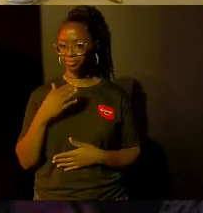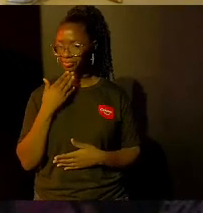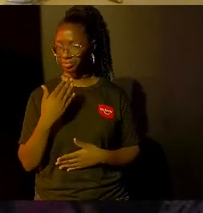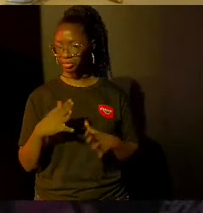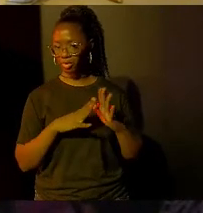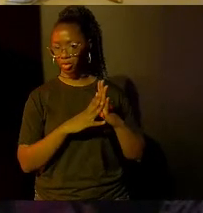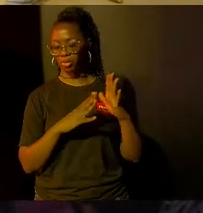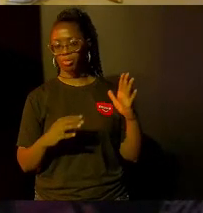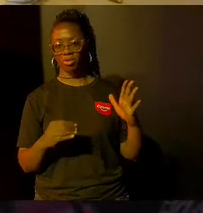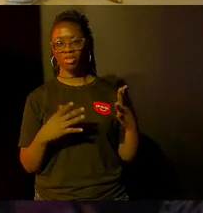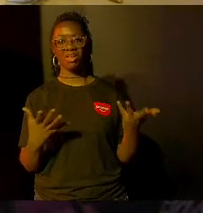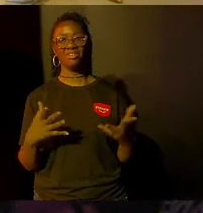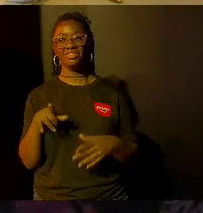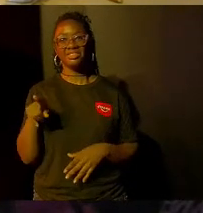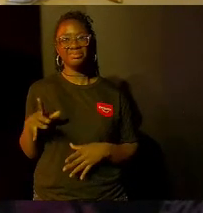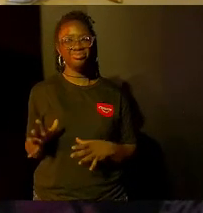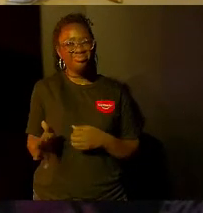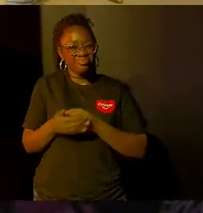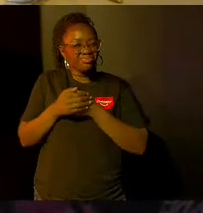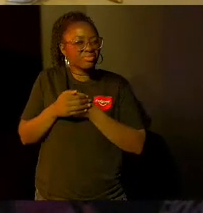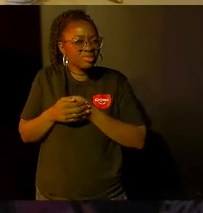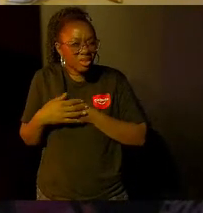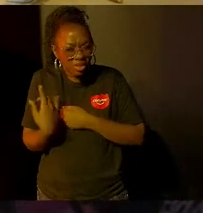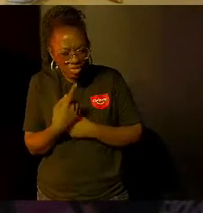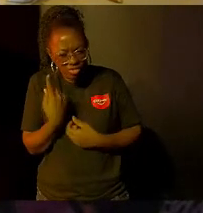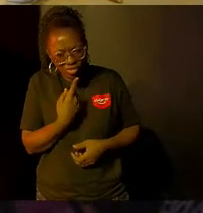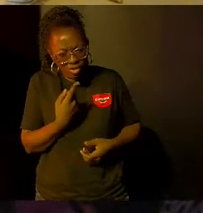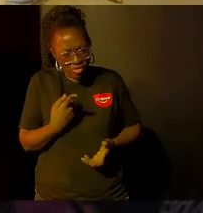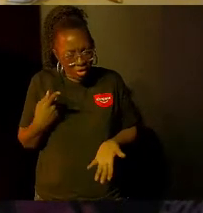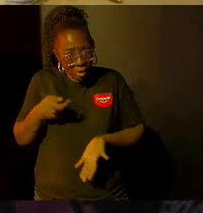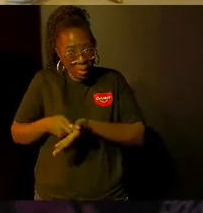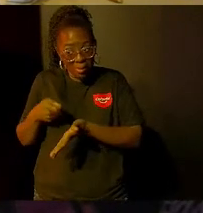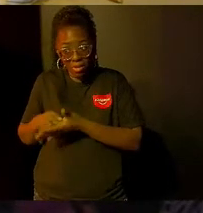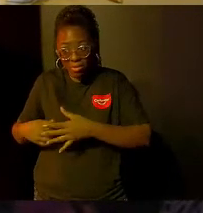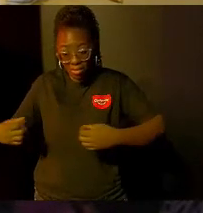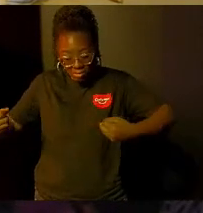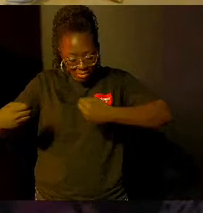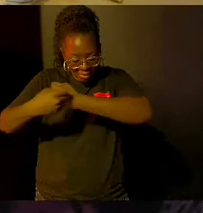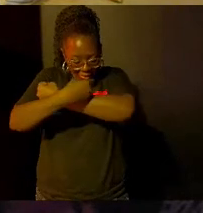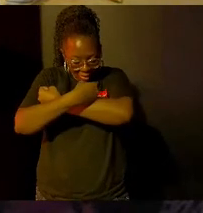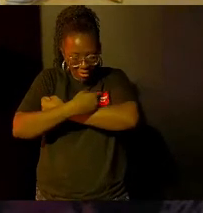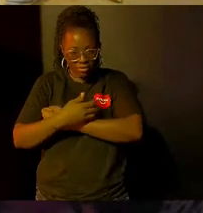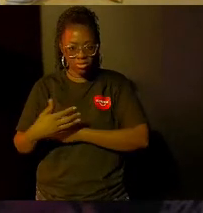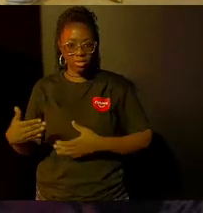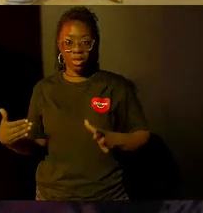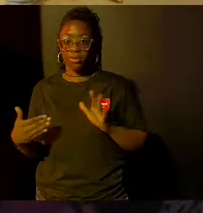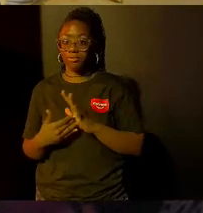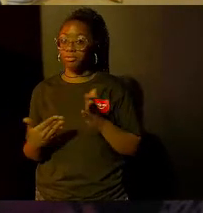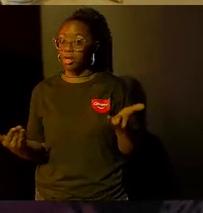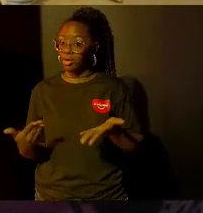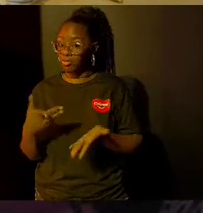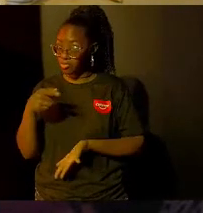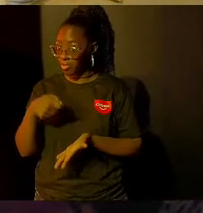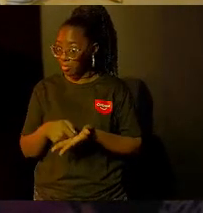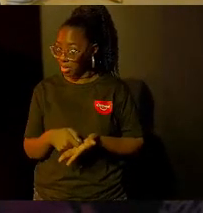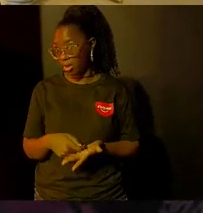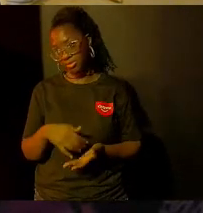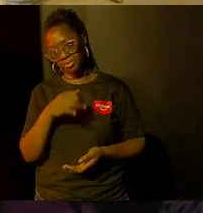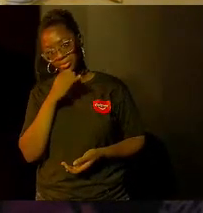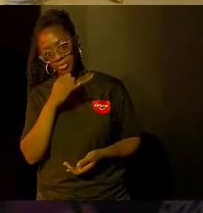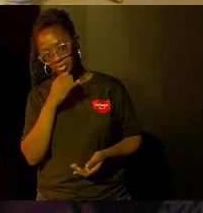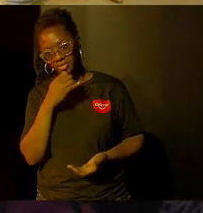armário em que a gente era obrigado a viver e ainda é obrigado a viver como é o caso